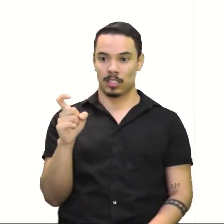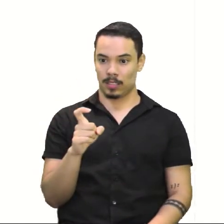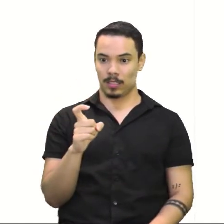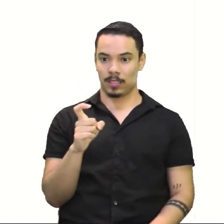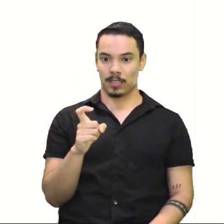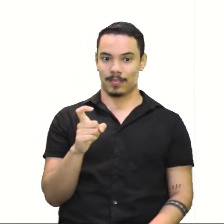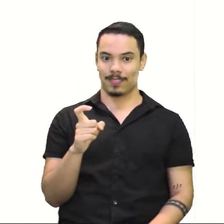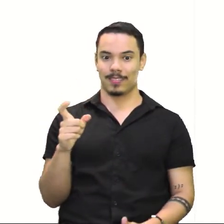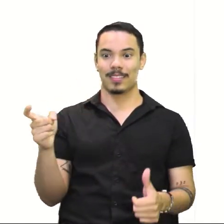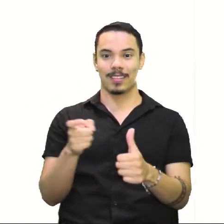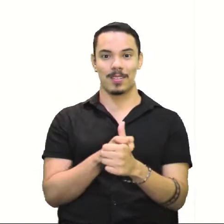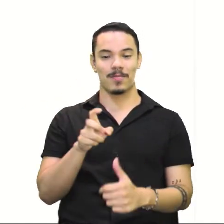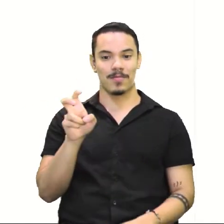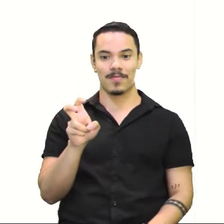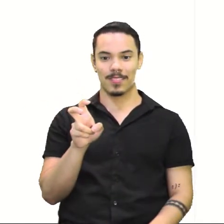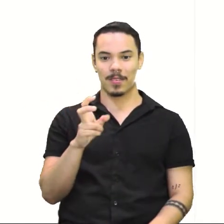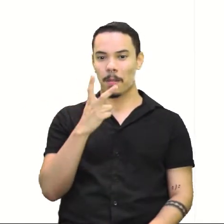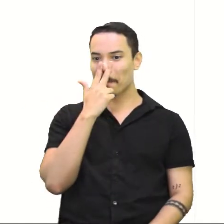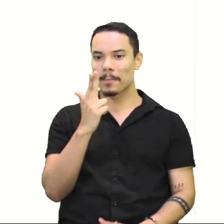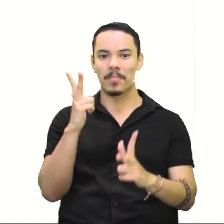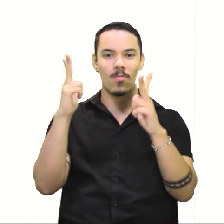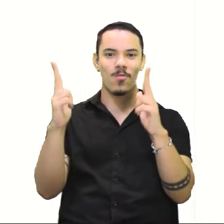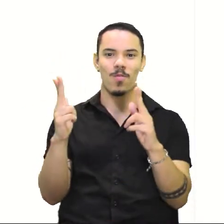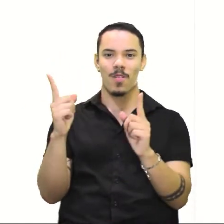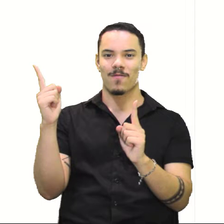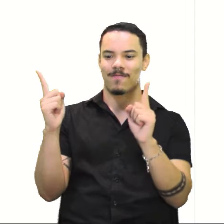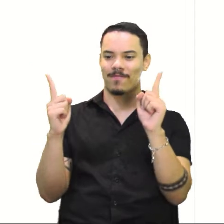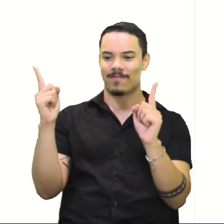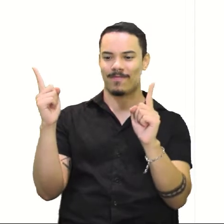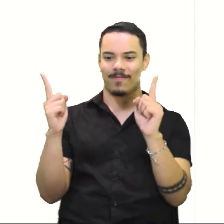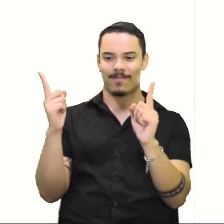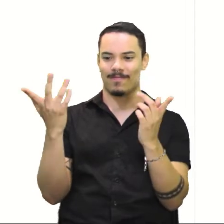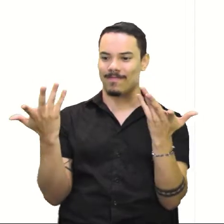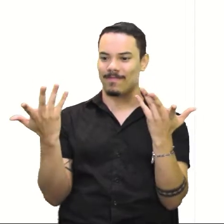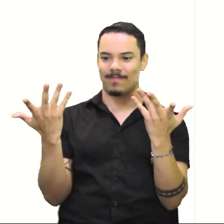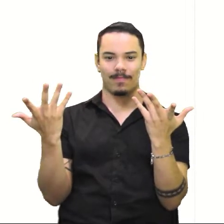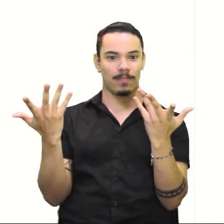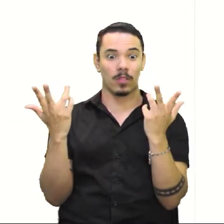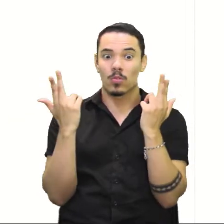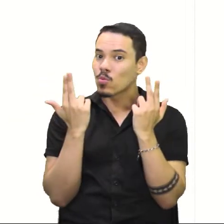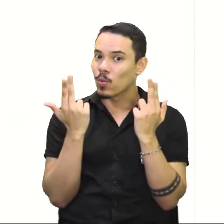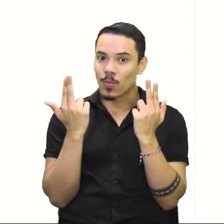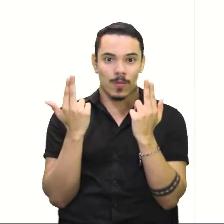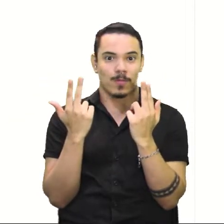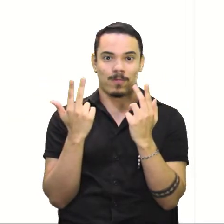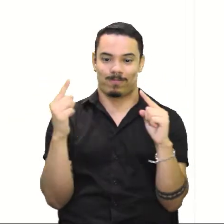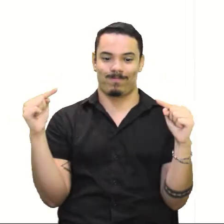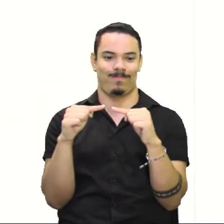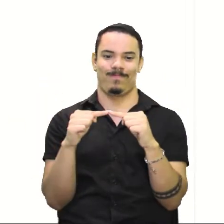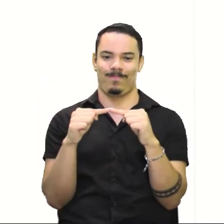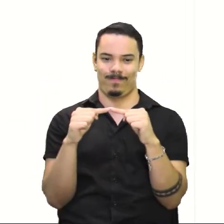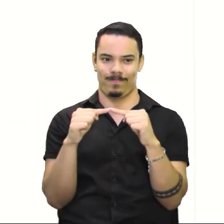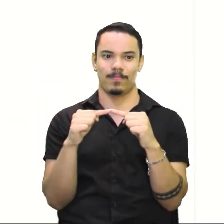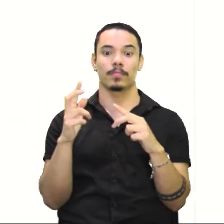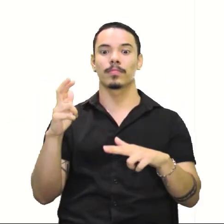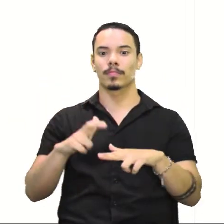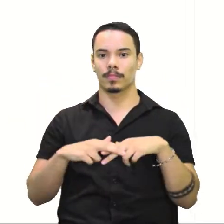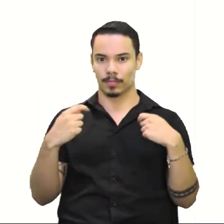5. Então meu h de x, nesse caso, ficou igualzinho ao p de x? Igualzinho. Então tinha que dar